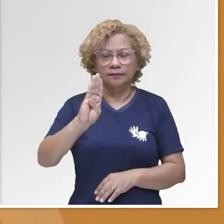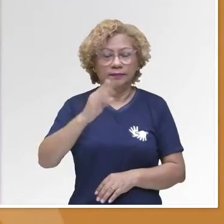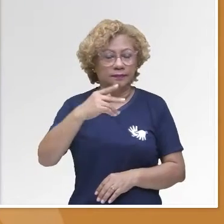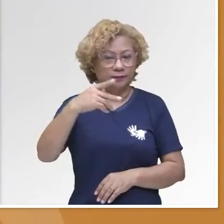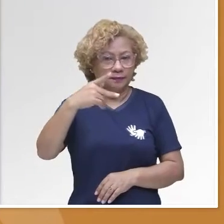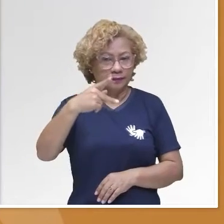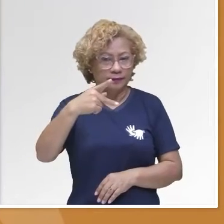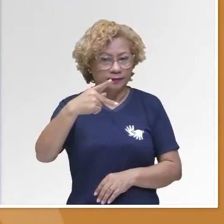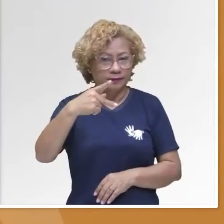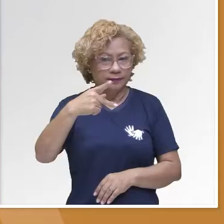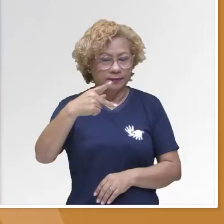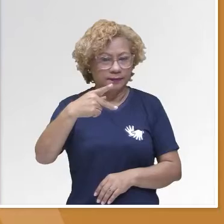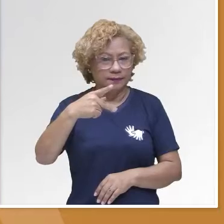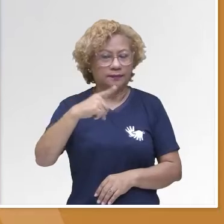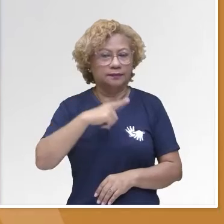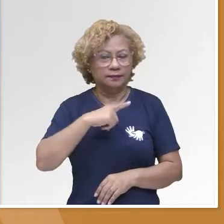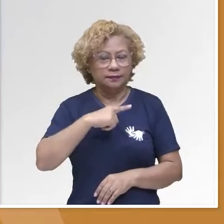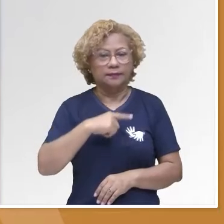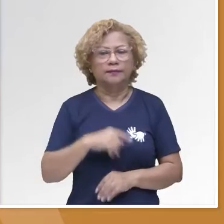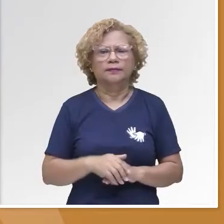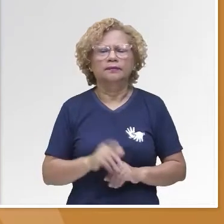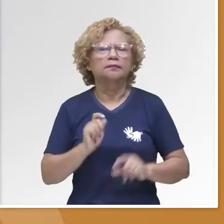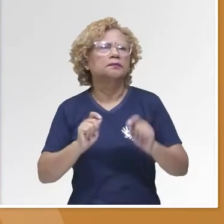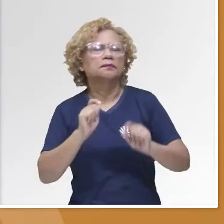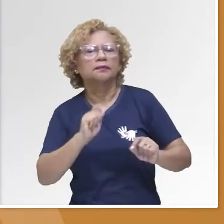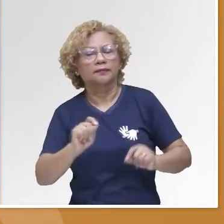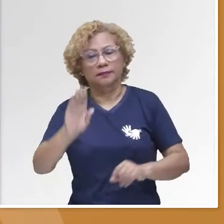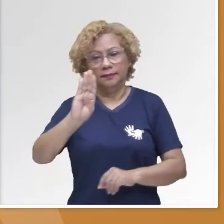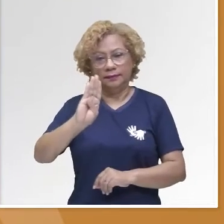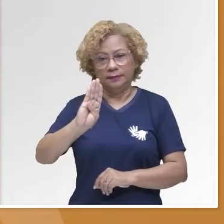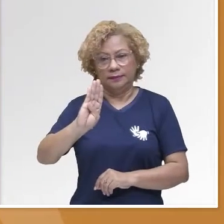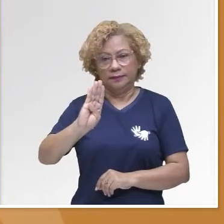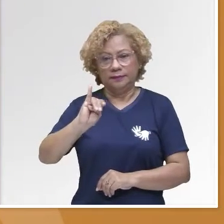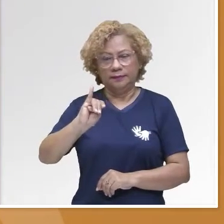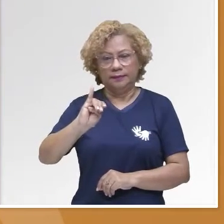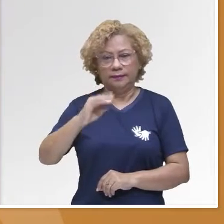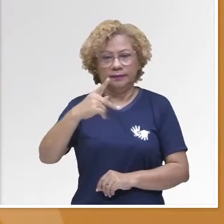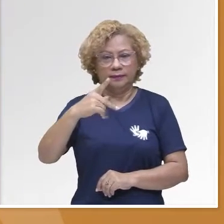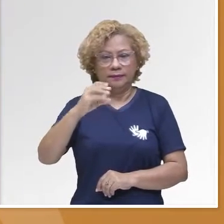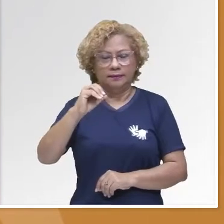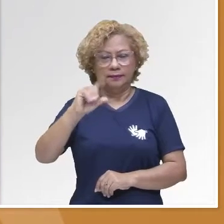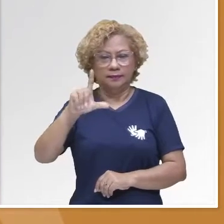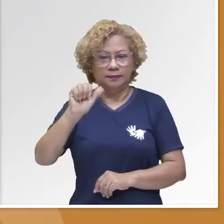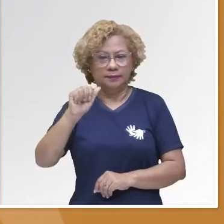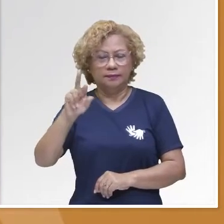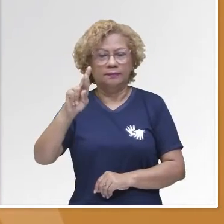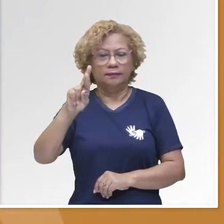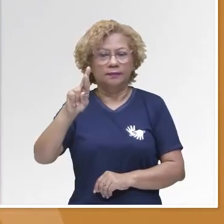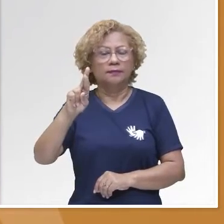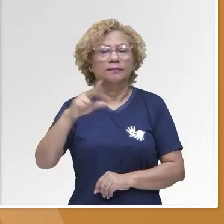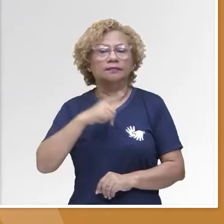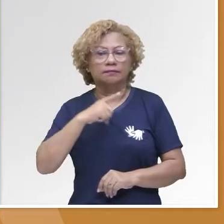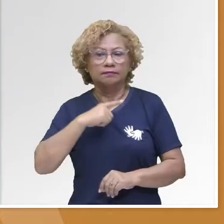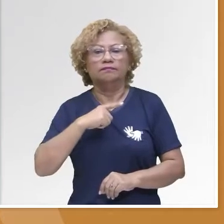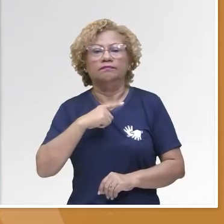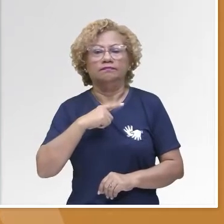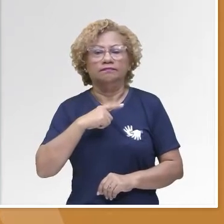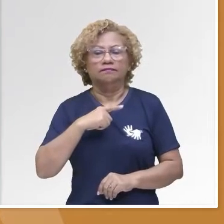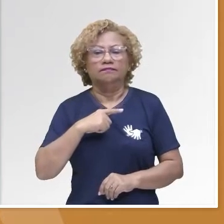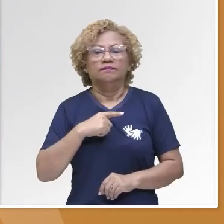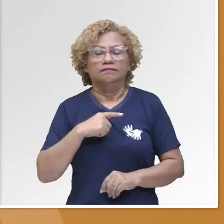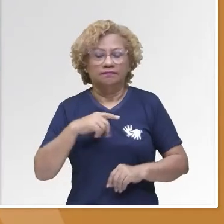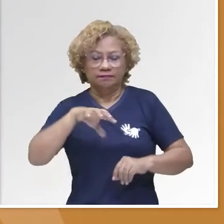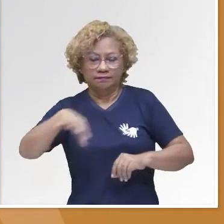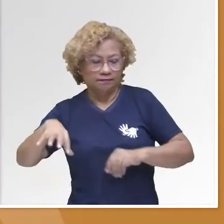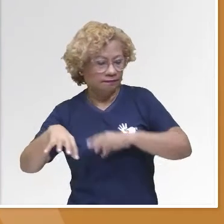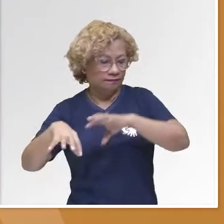uma rivalidade entre o capitalismo, entre o socialismo. Então, antigamente, né, o planeta estava dividido